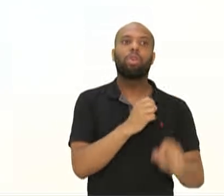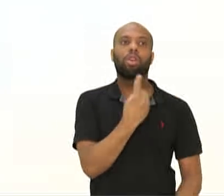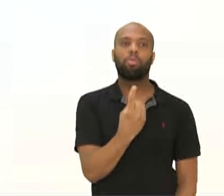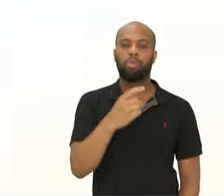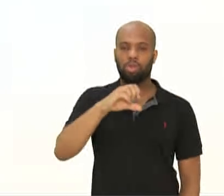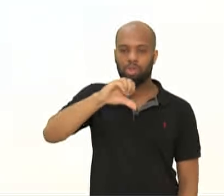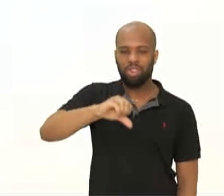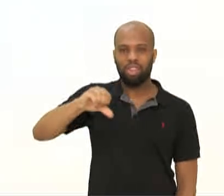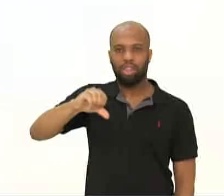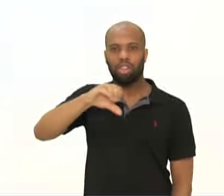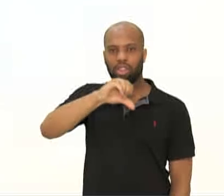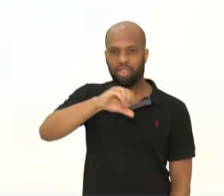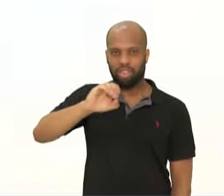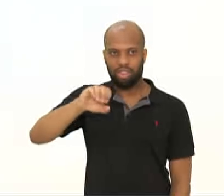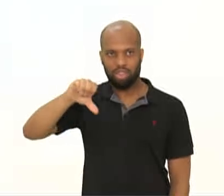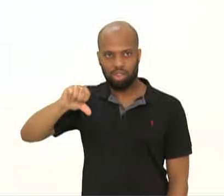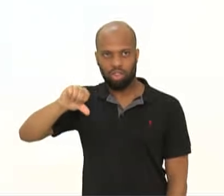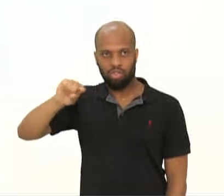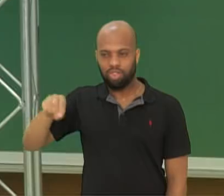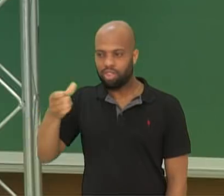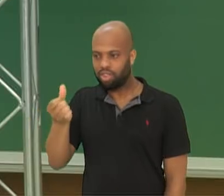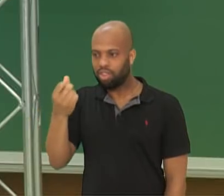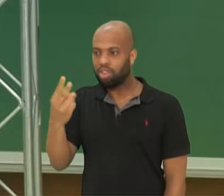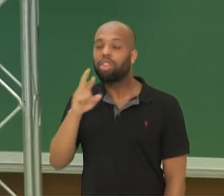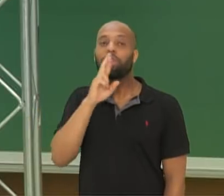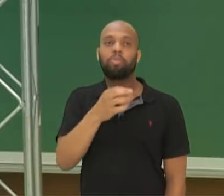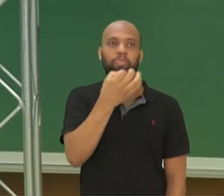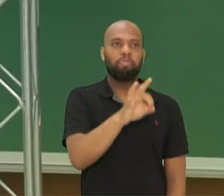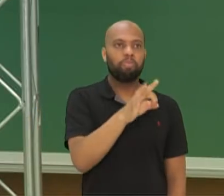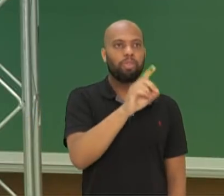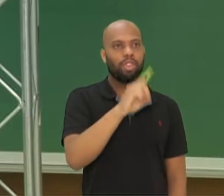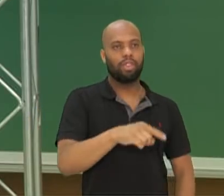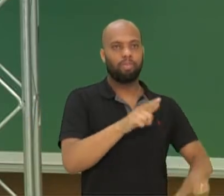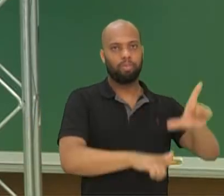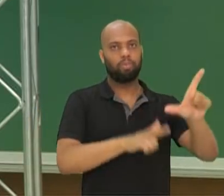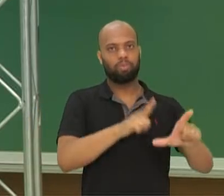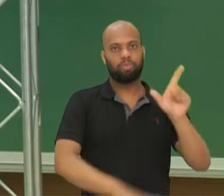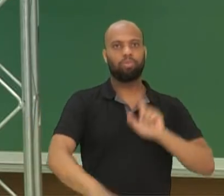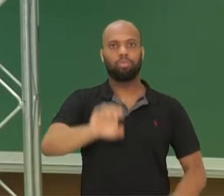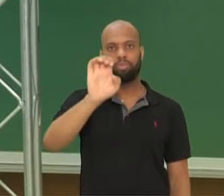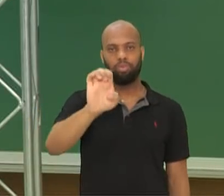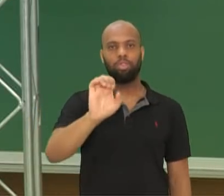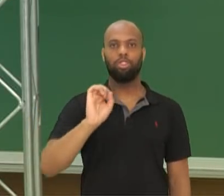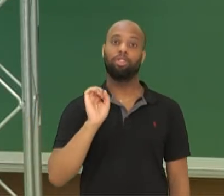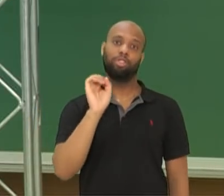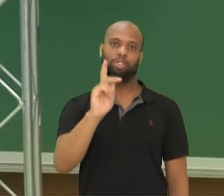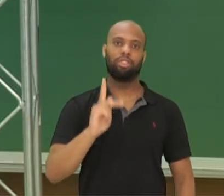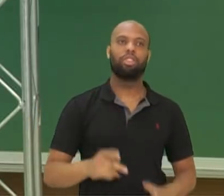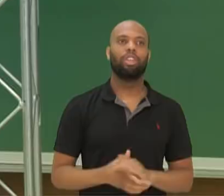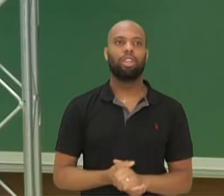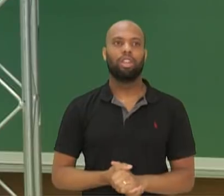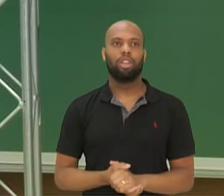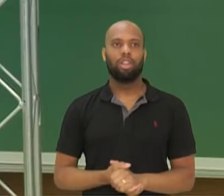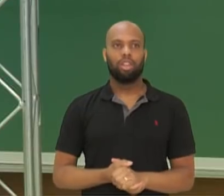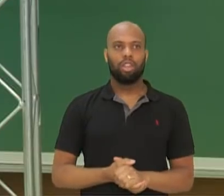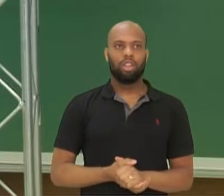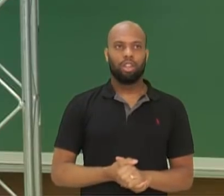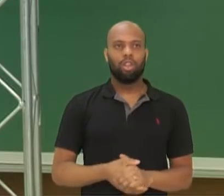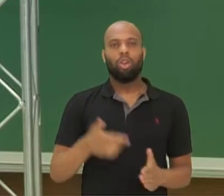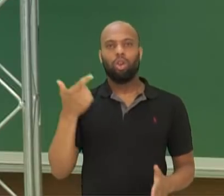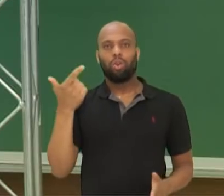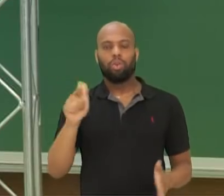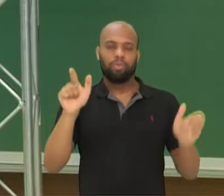1.909,62 centavos. Resposta certa, letra E. Muito bem. Vamos para o